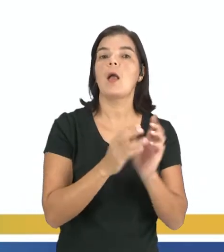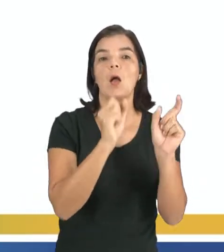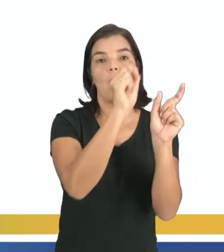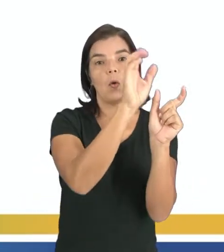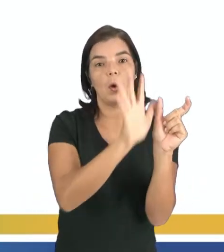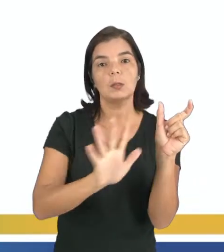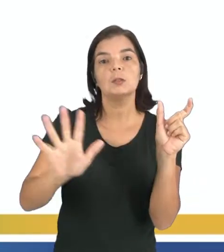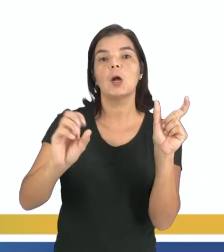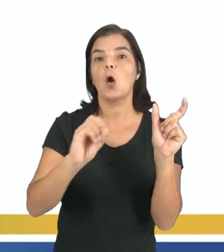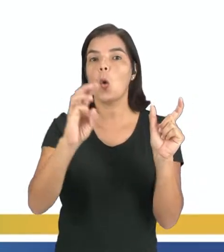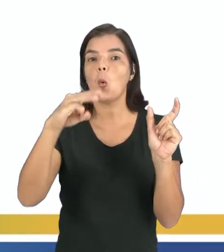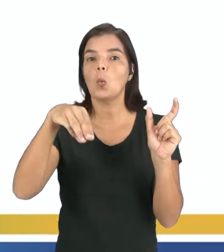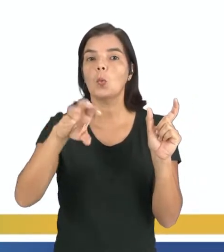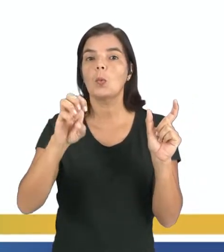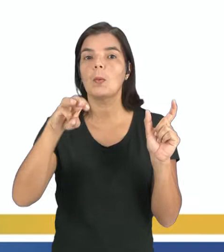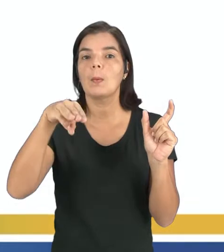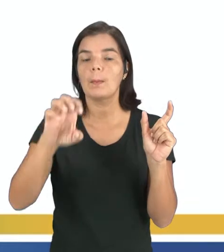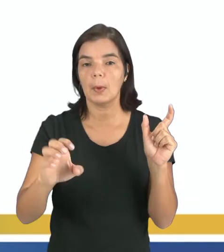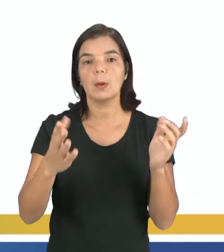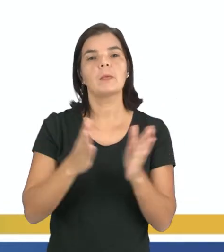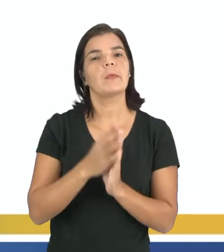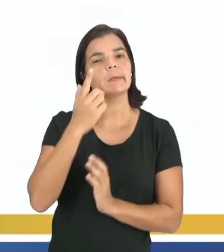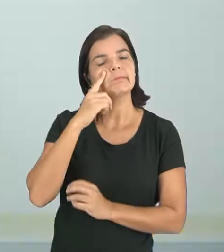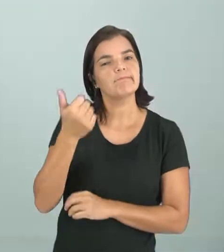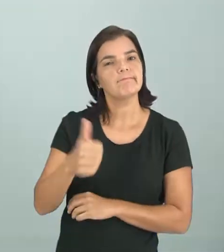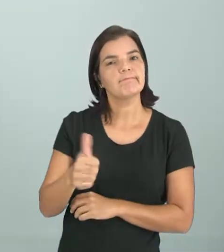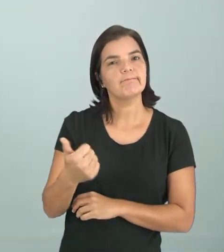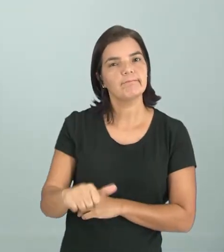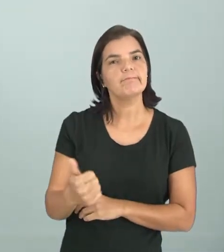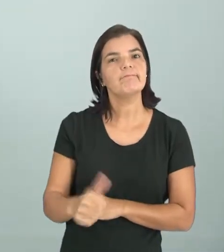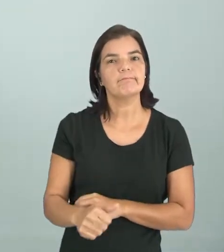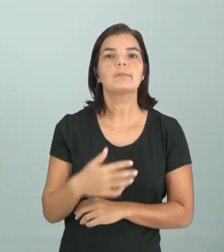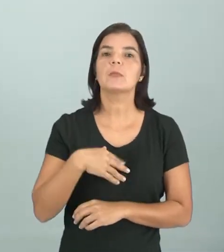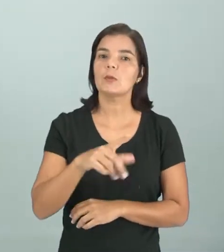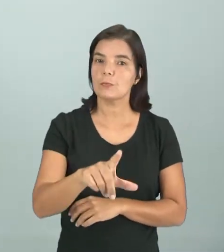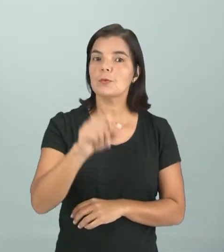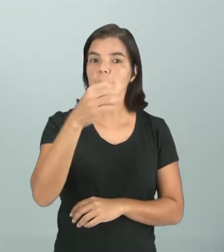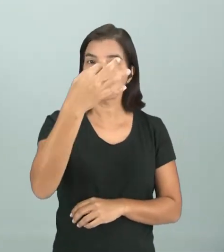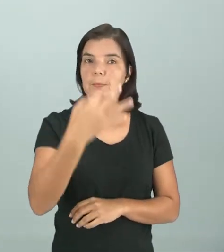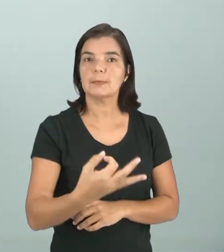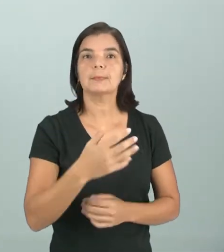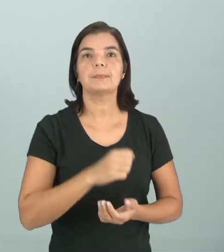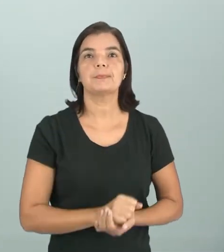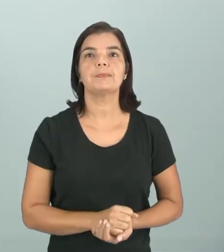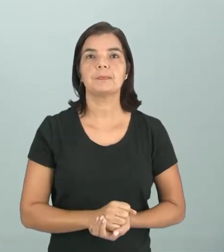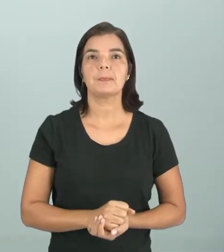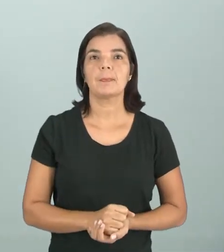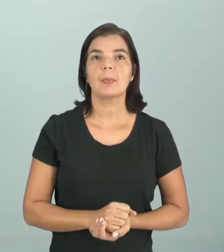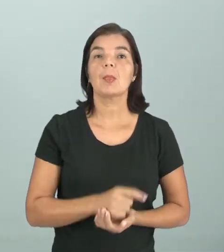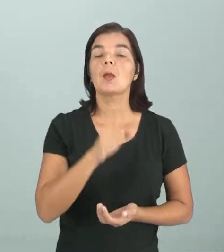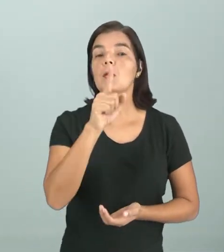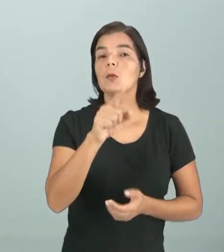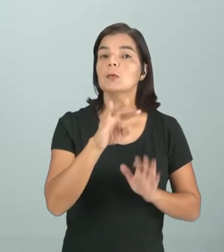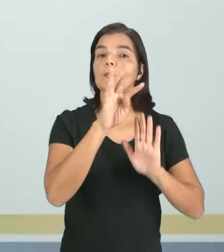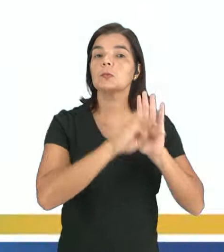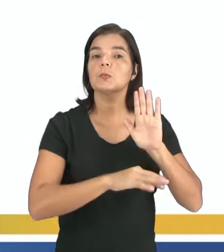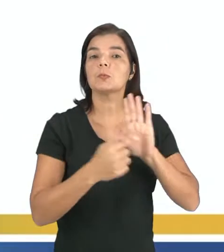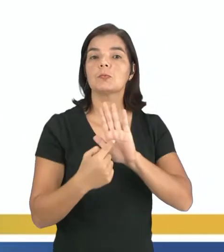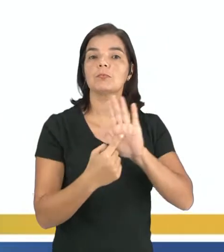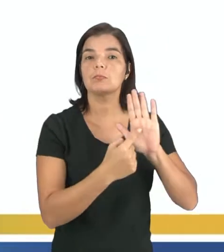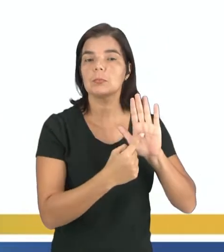meme. Vamos já voltar nele e verificar se você fez a classificação adequada. E esse outro